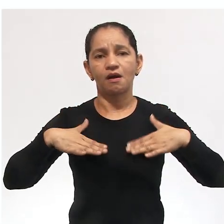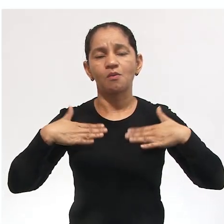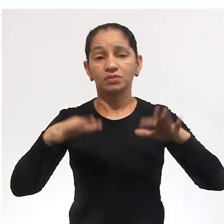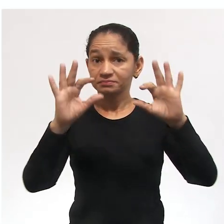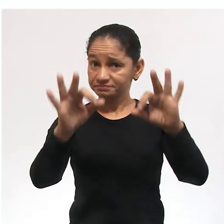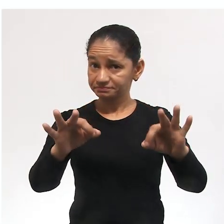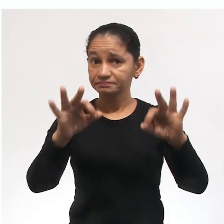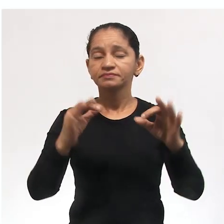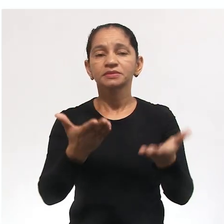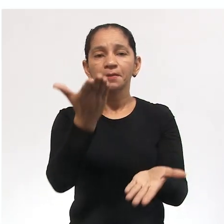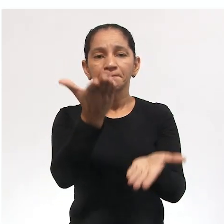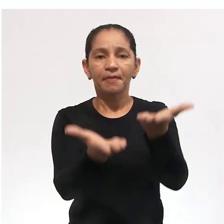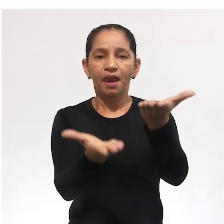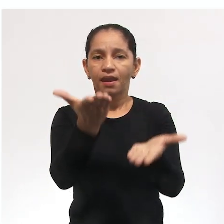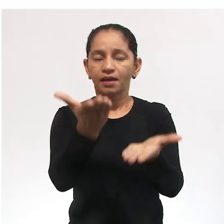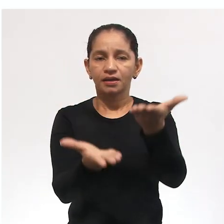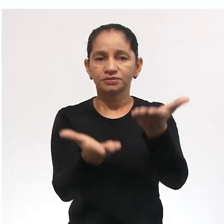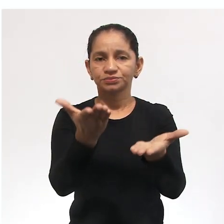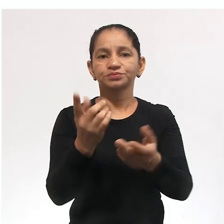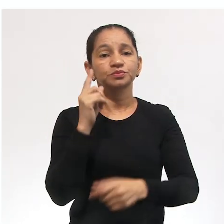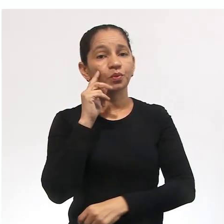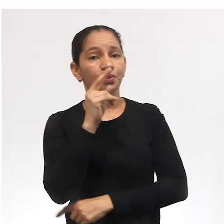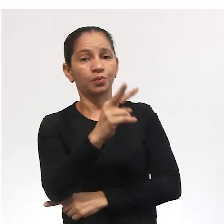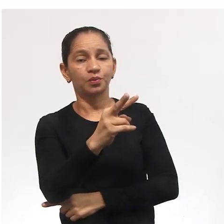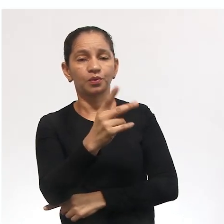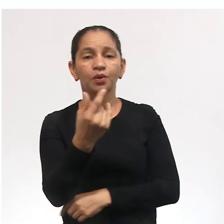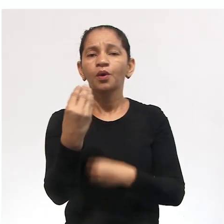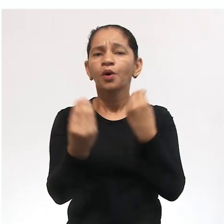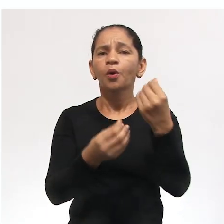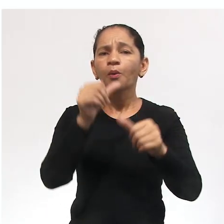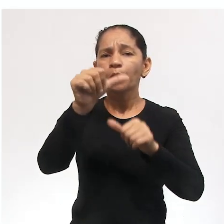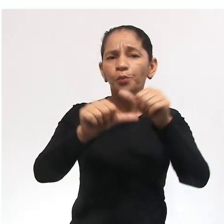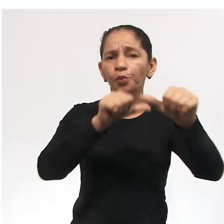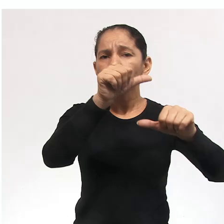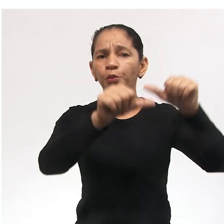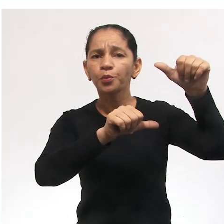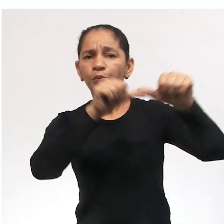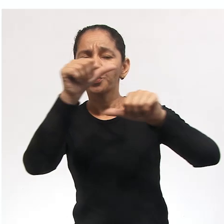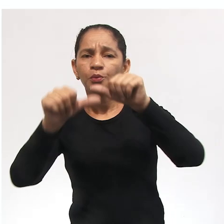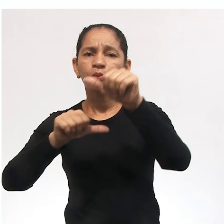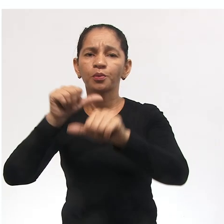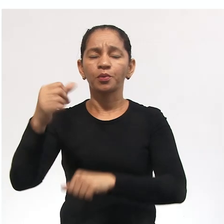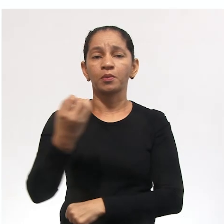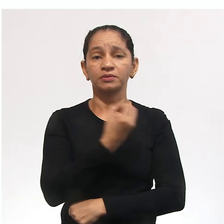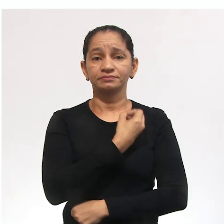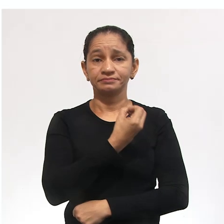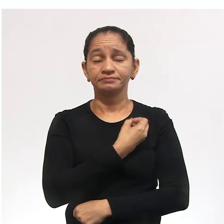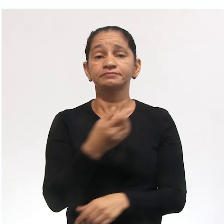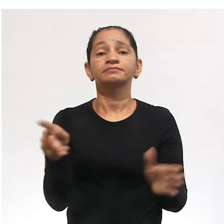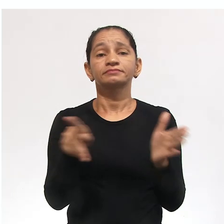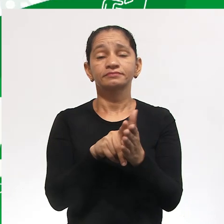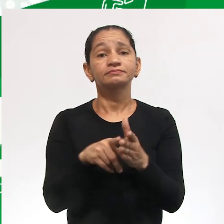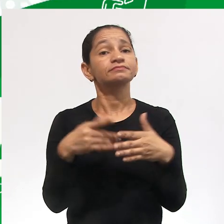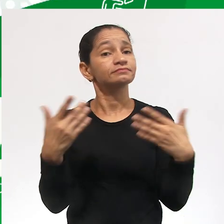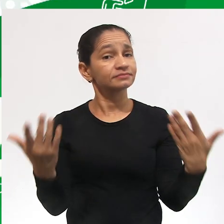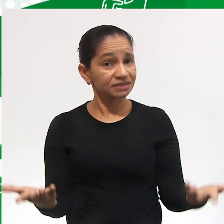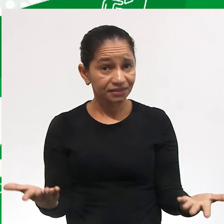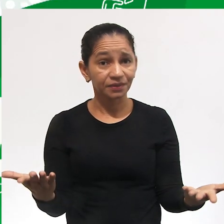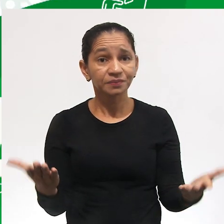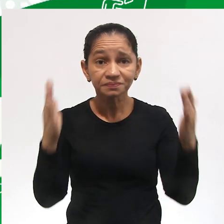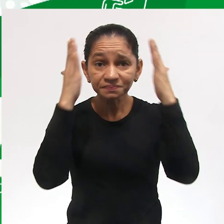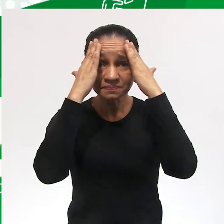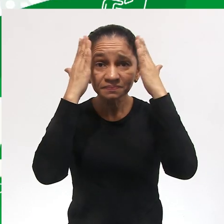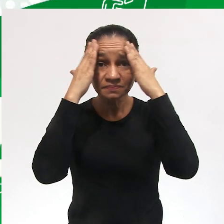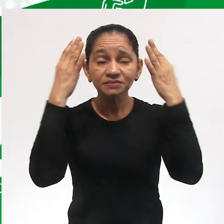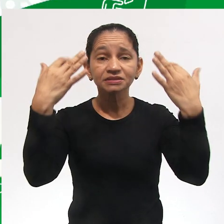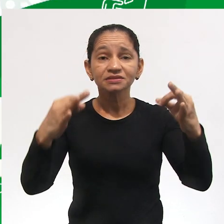balanço patrimonial também, a gente consegue ver aqui a interferência nos dados patrimoniais. Bom, pessoal,